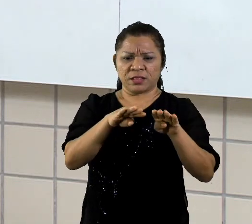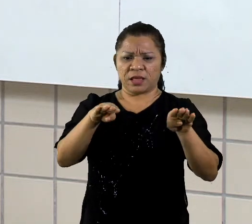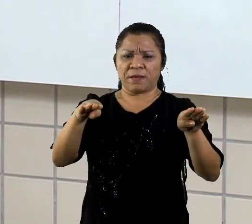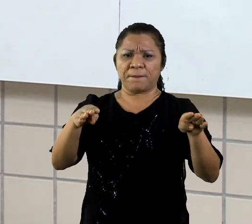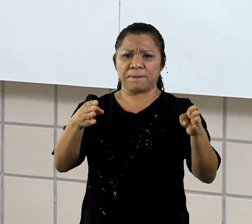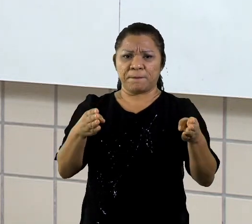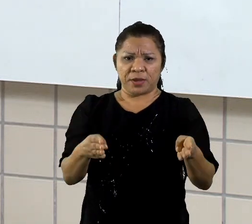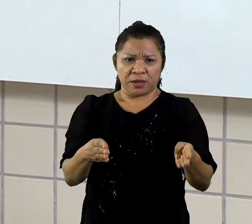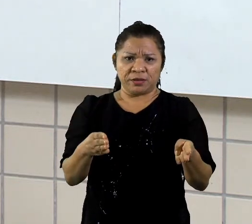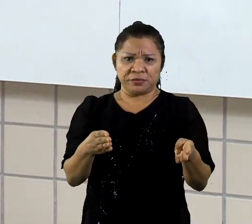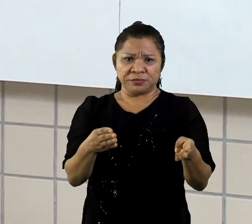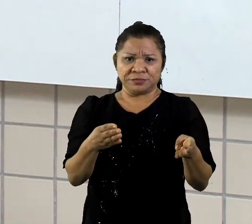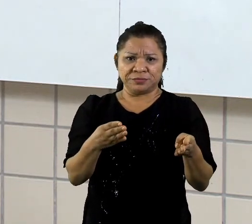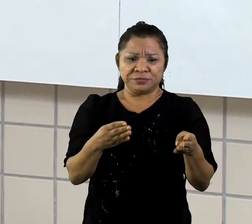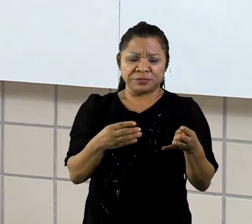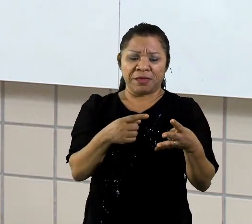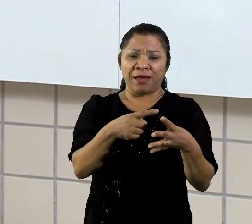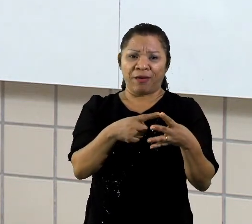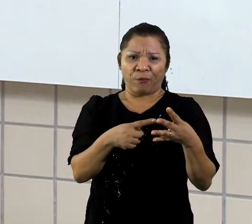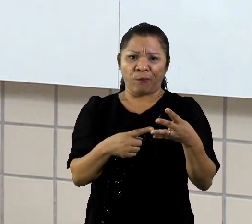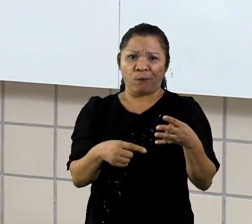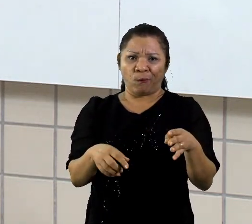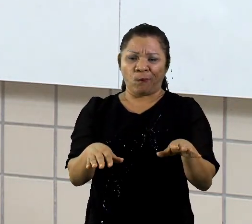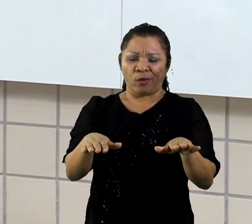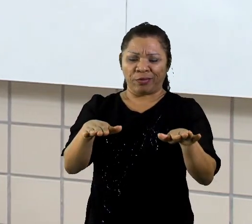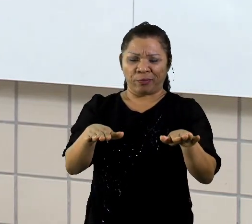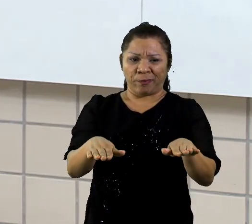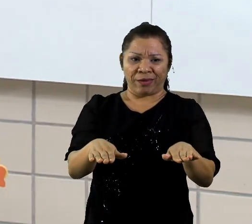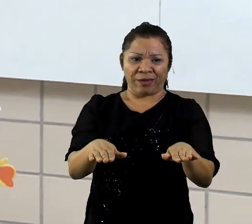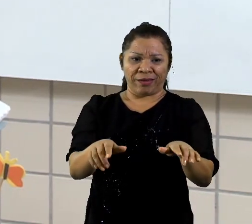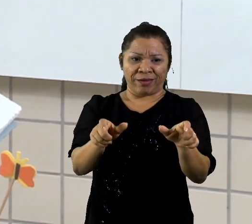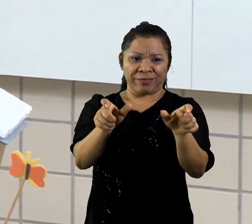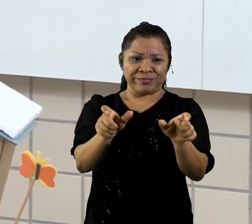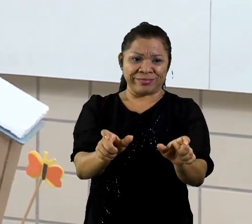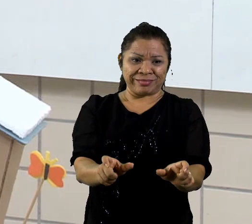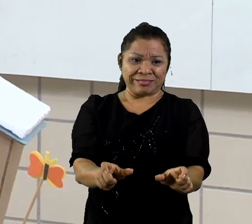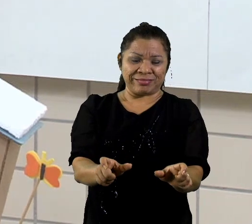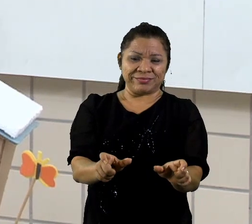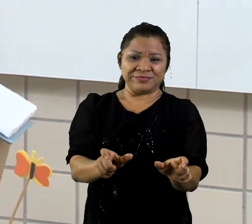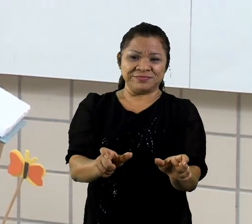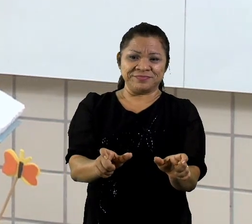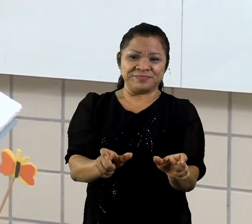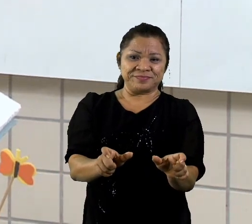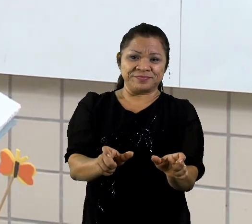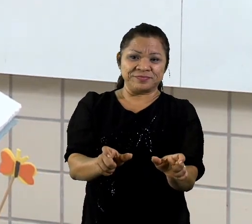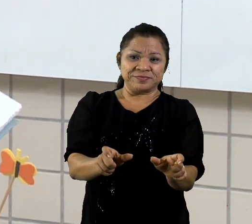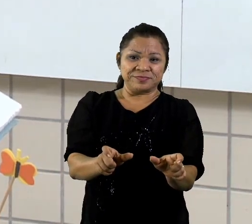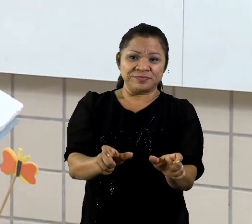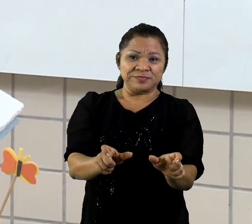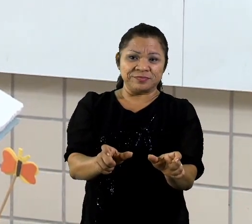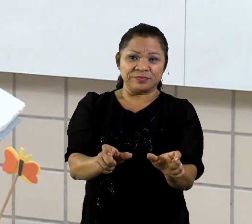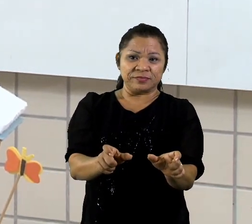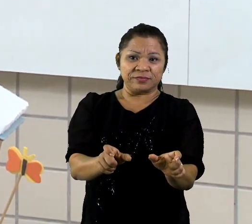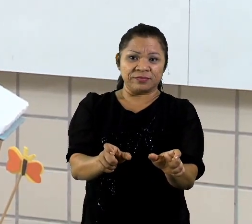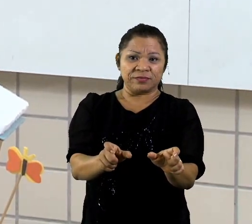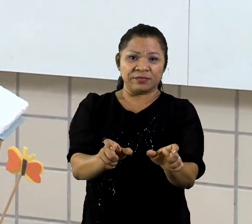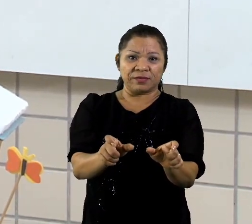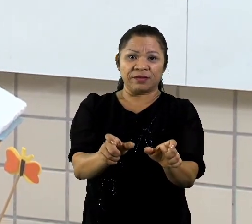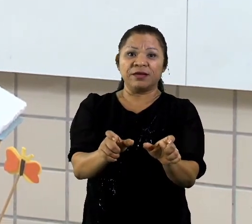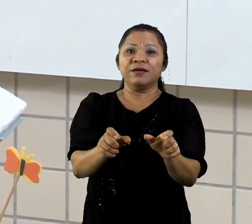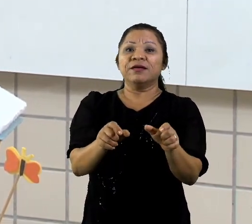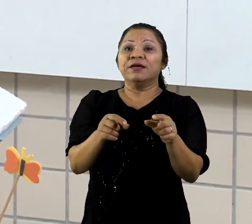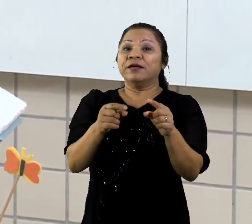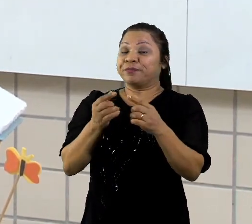mesas modernas. Bom, aqui é a minha mesa. A nossa mesa vai ser nosso ponto de